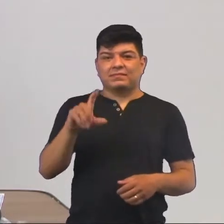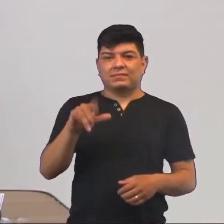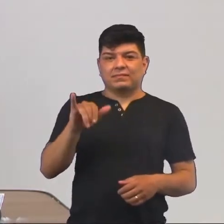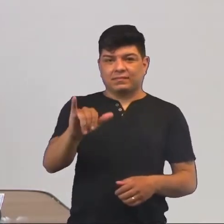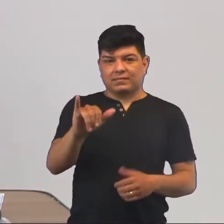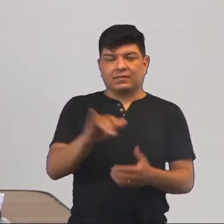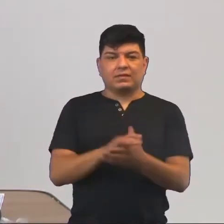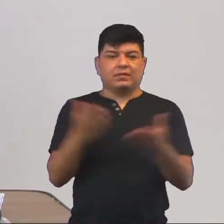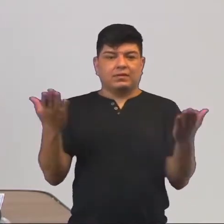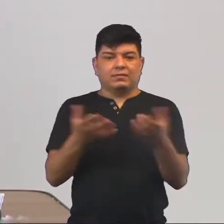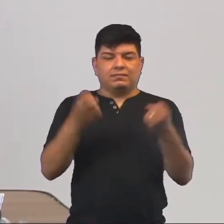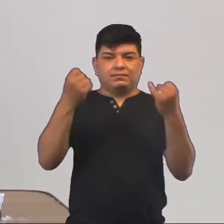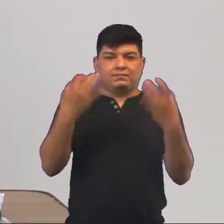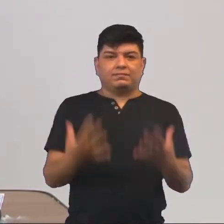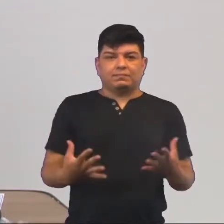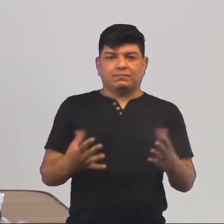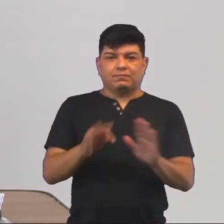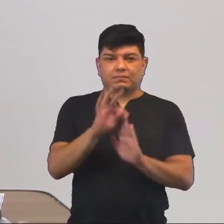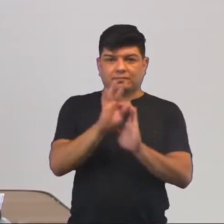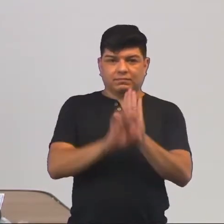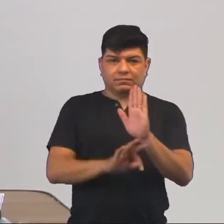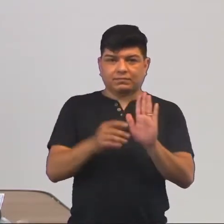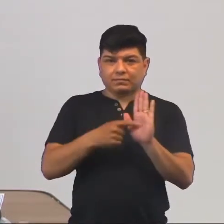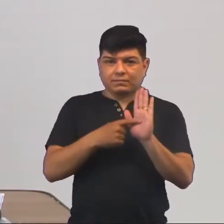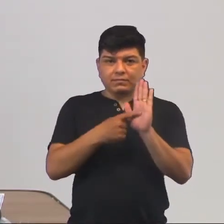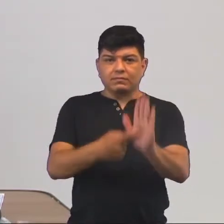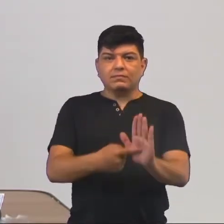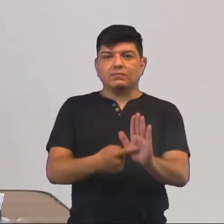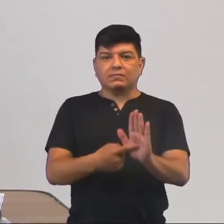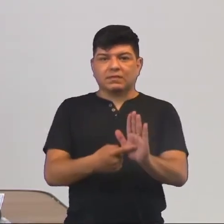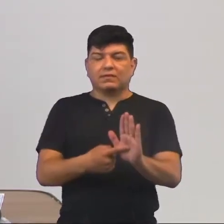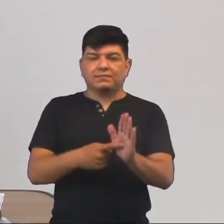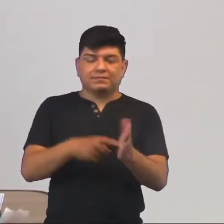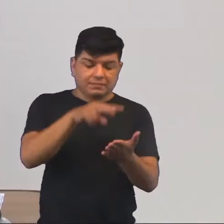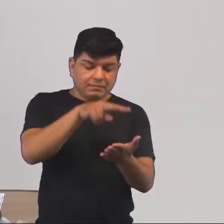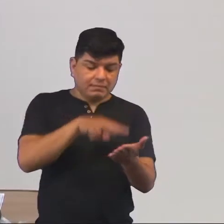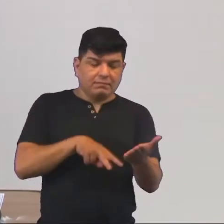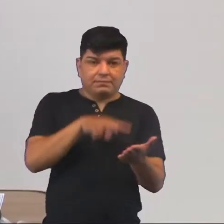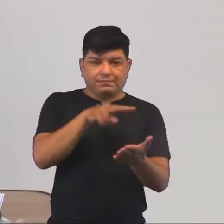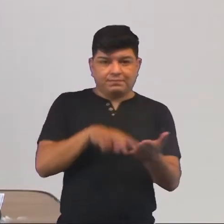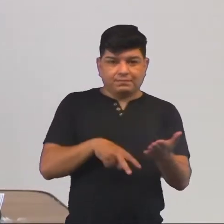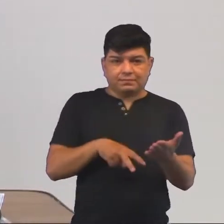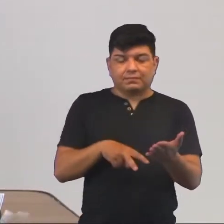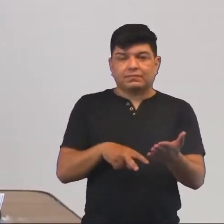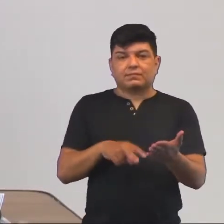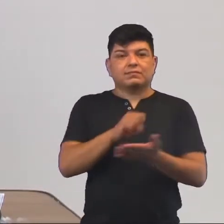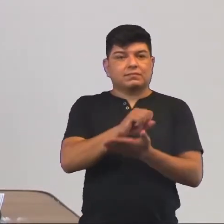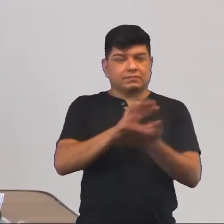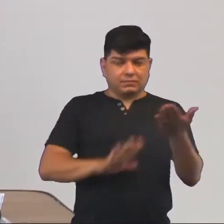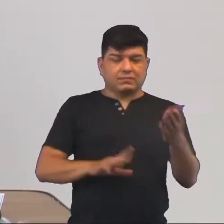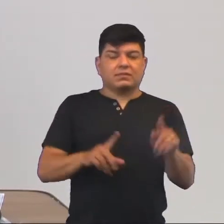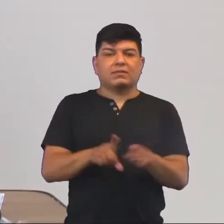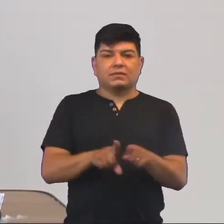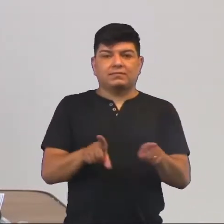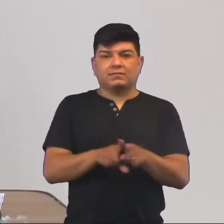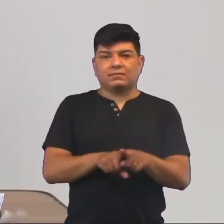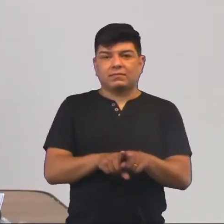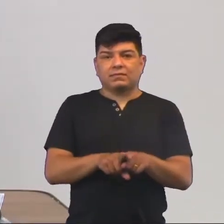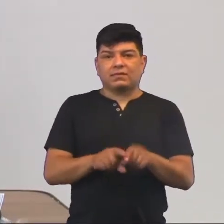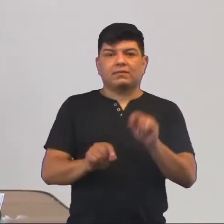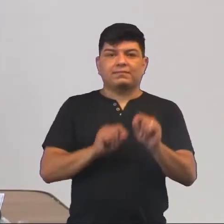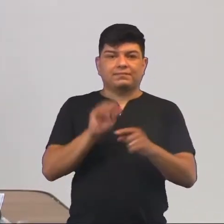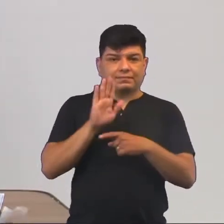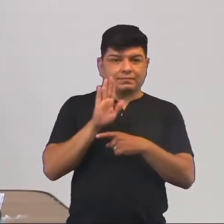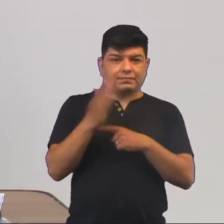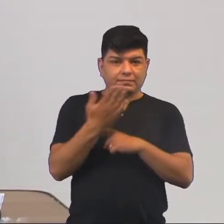eu vou explicar um pouco mais sobre textos expositivos. A gente vai fazer a leitura de um texto e atividades sobre ele. Então fica aí